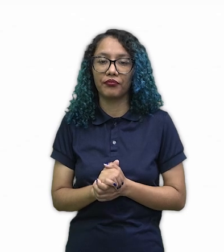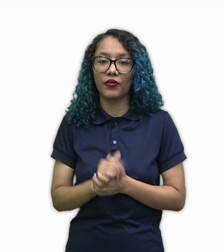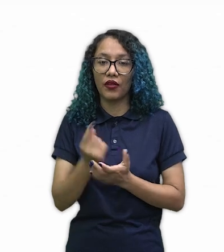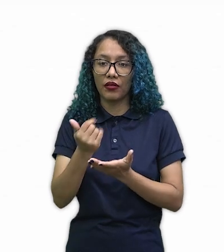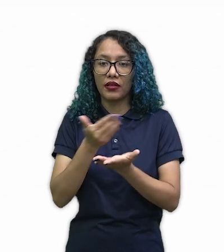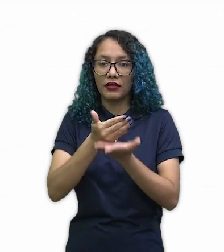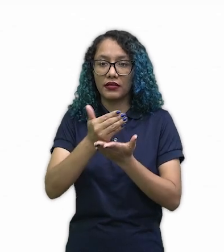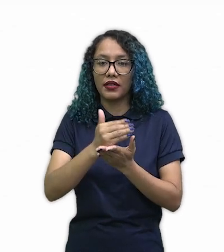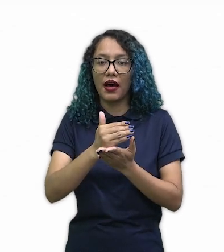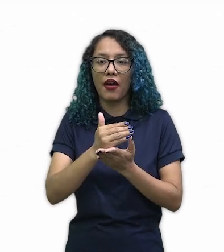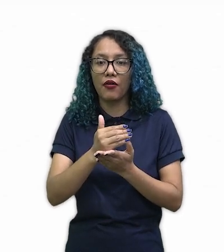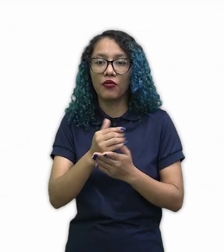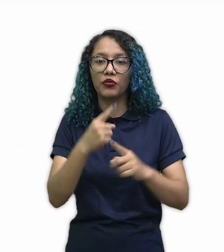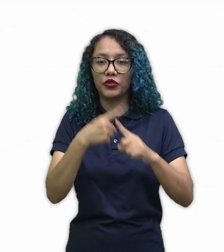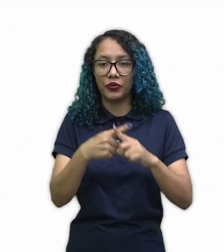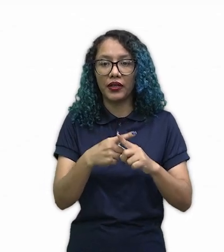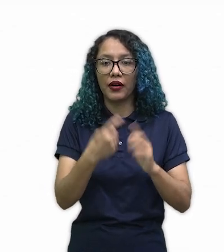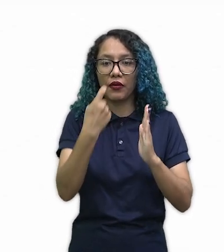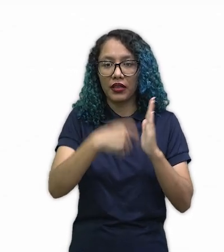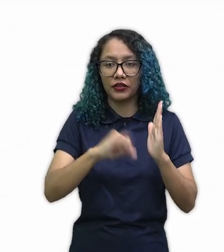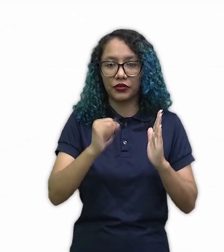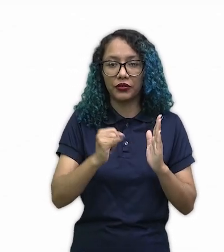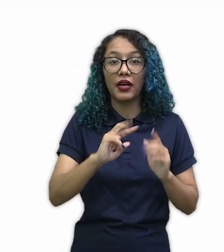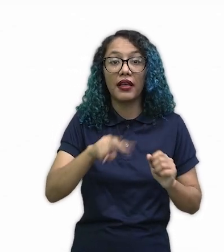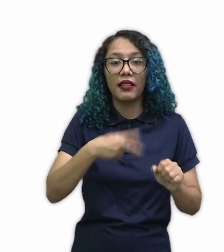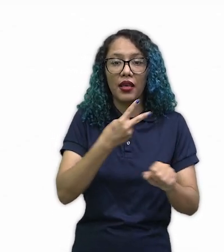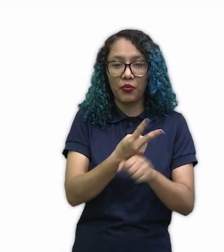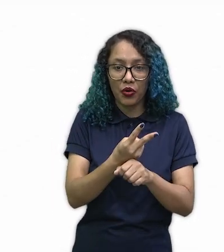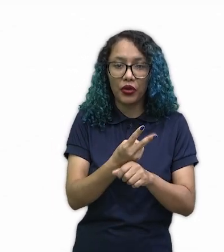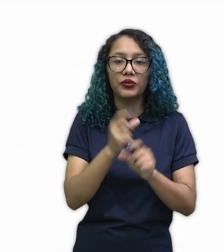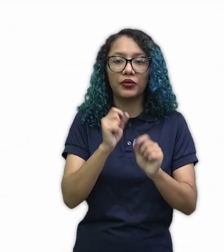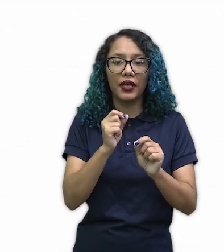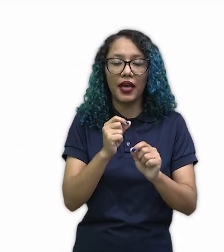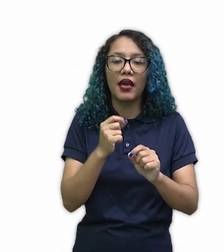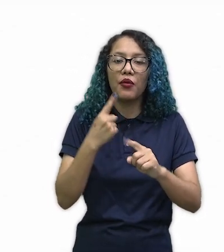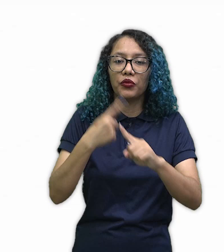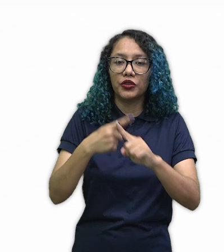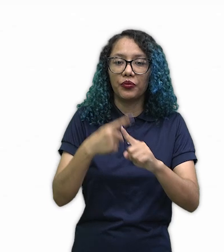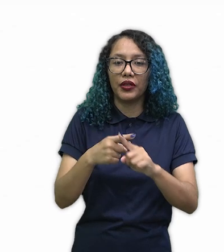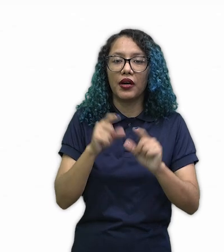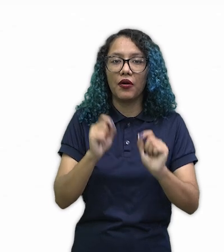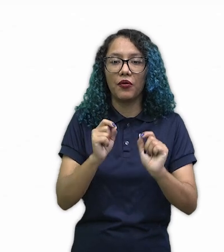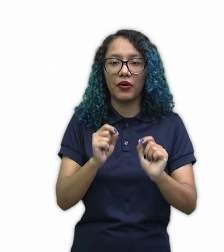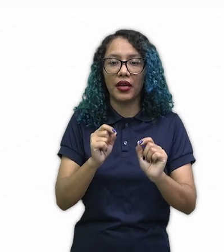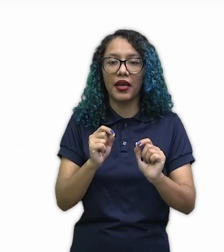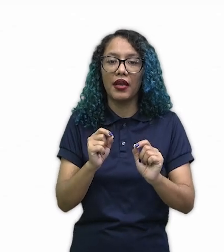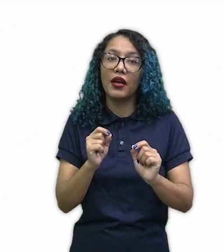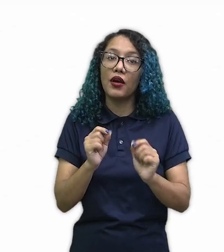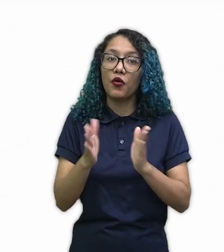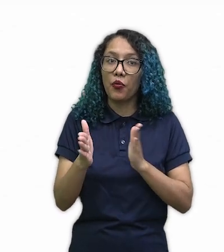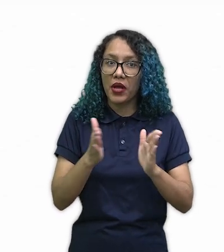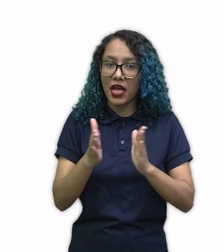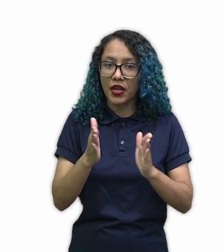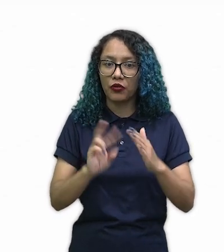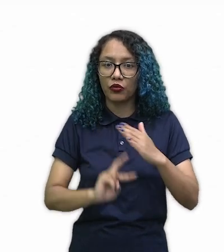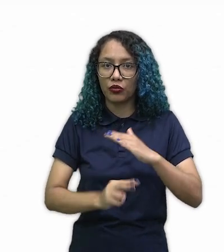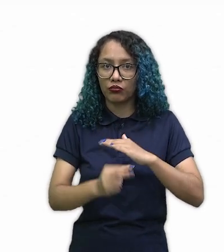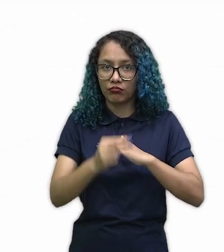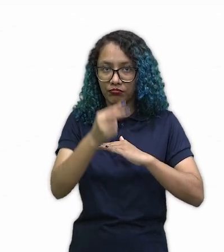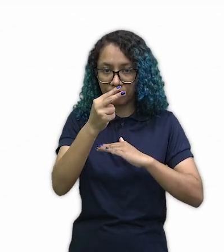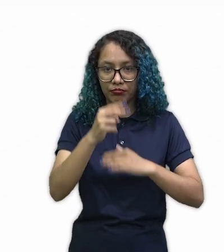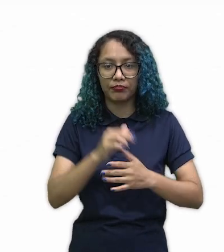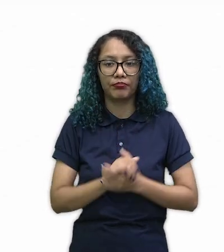vai multiplicar esse resultado pelo tempo do rendimento. Então, sabendo que nós temos aí